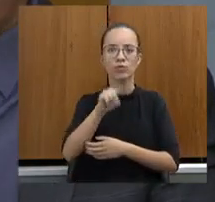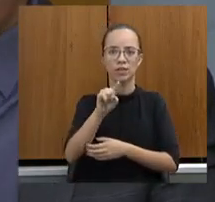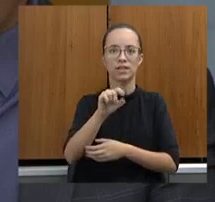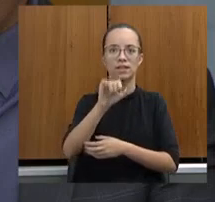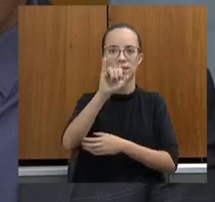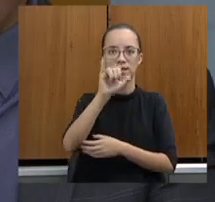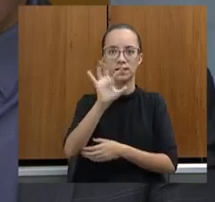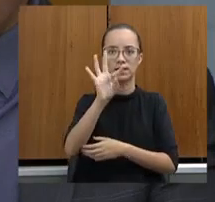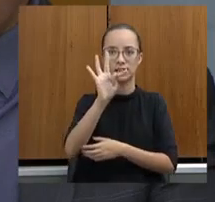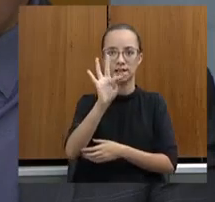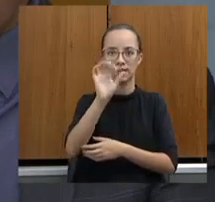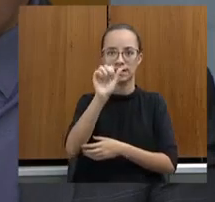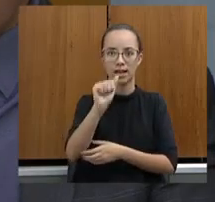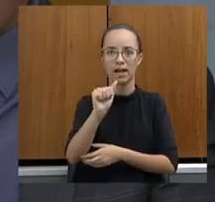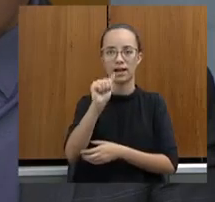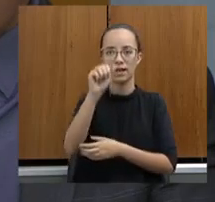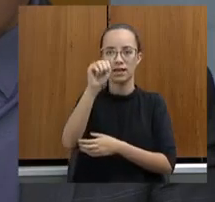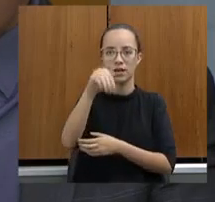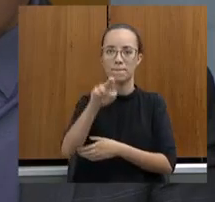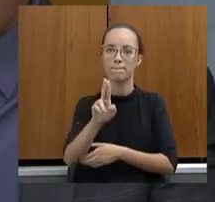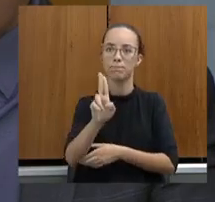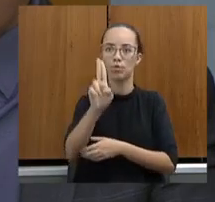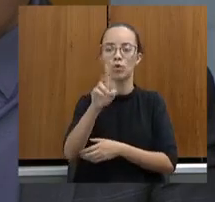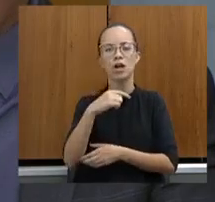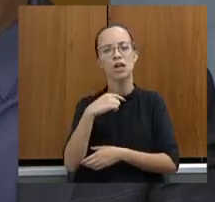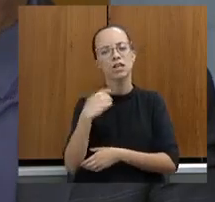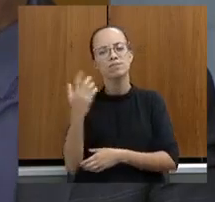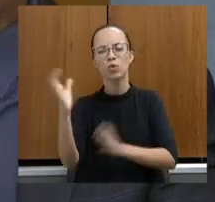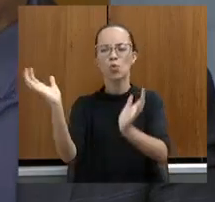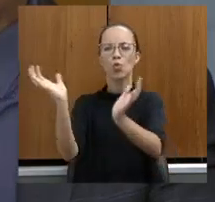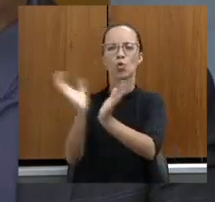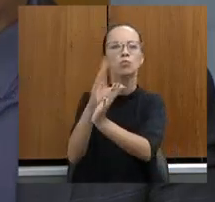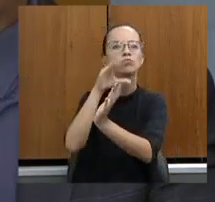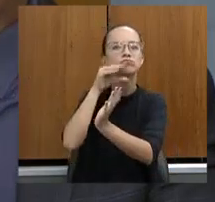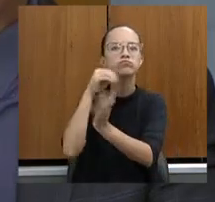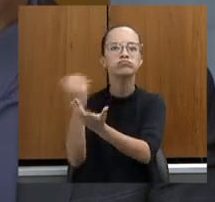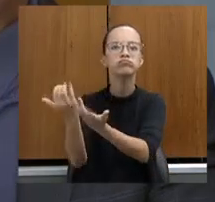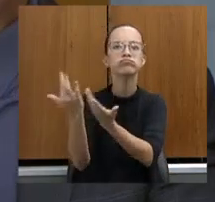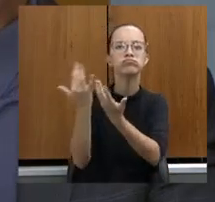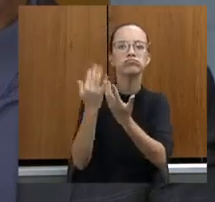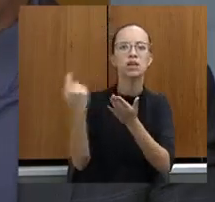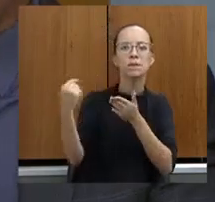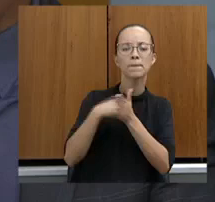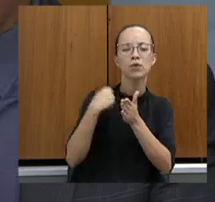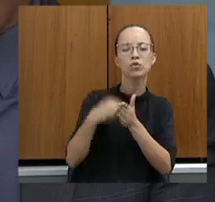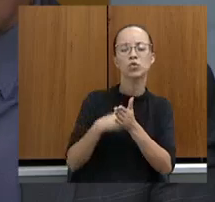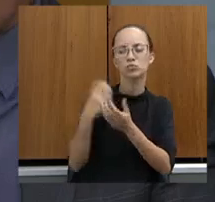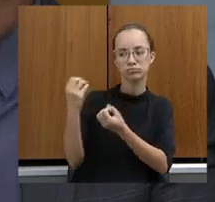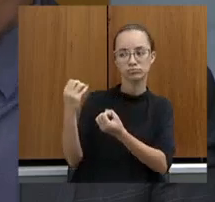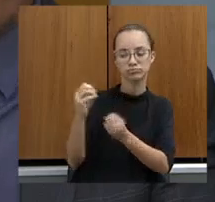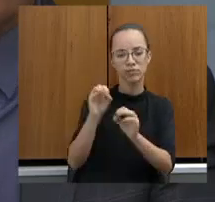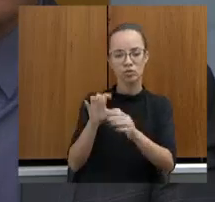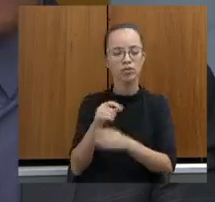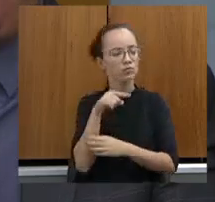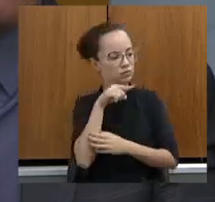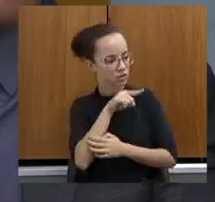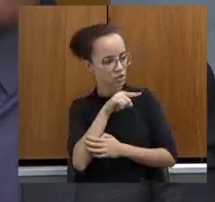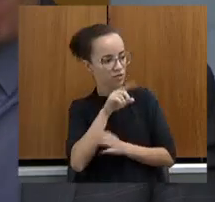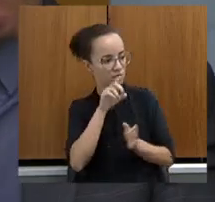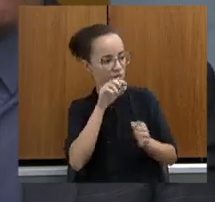Guilherme estava lá comigo e fui abordado por um grande grupo de servidores da educação que me perguntou se o senhor vai votar